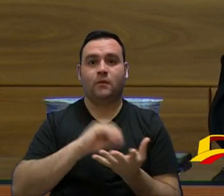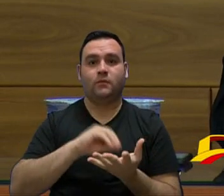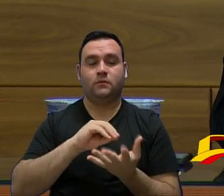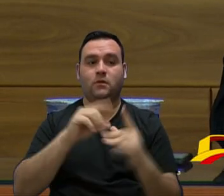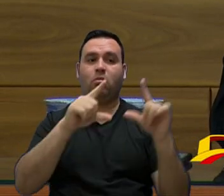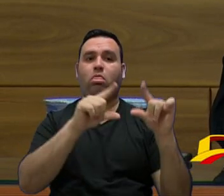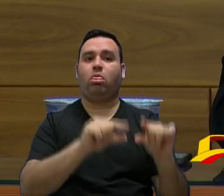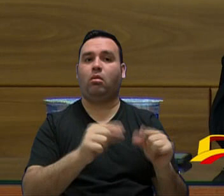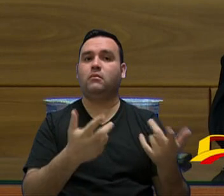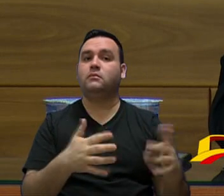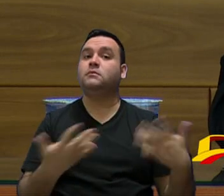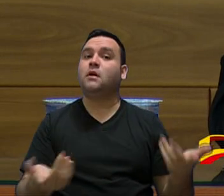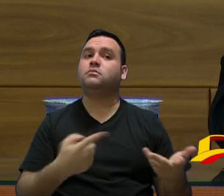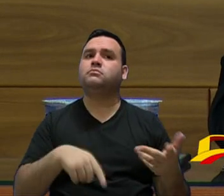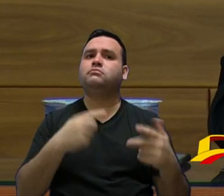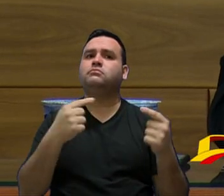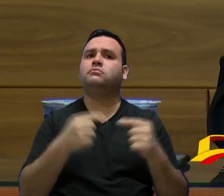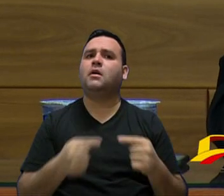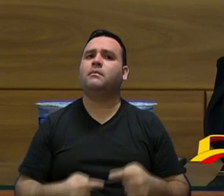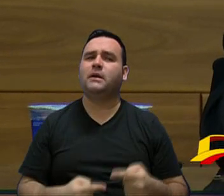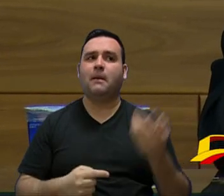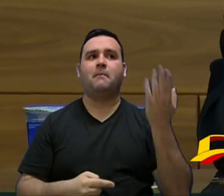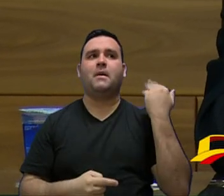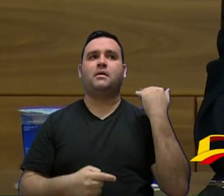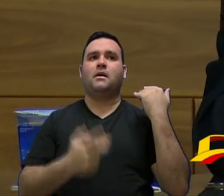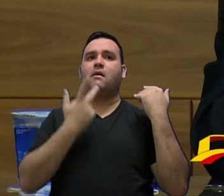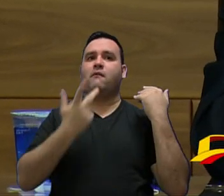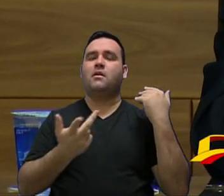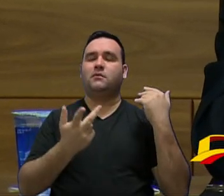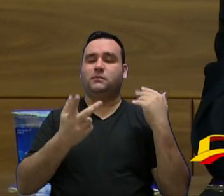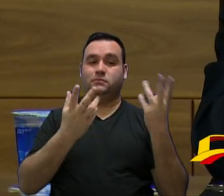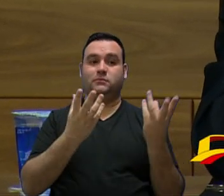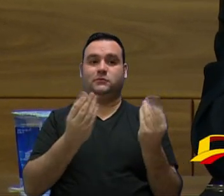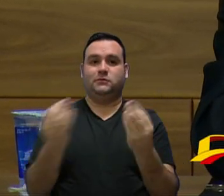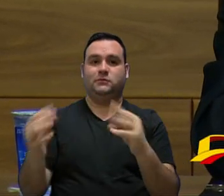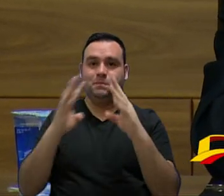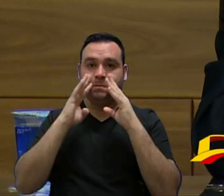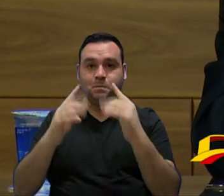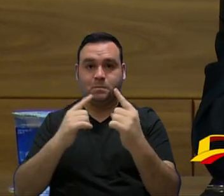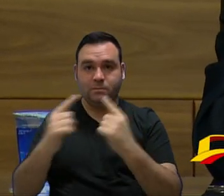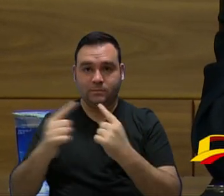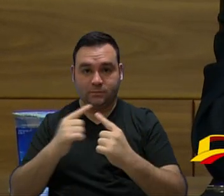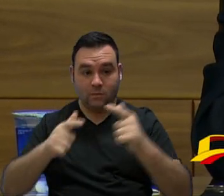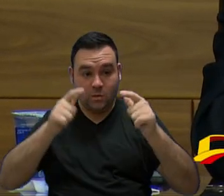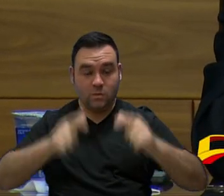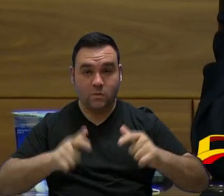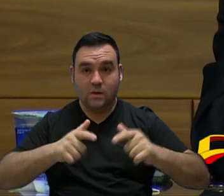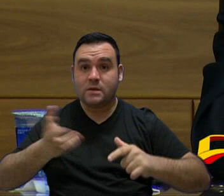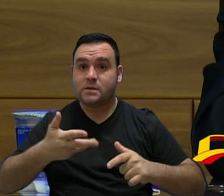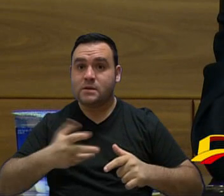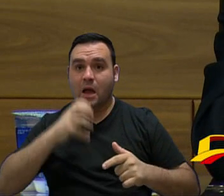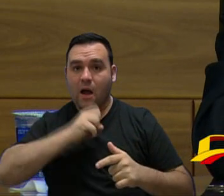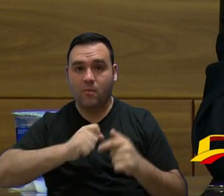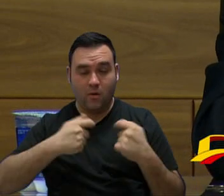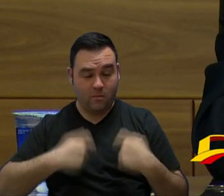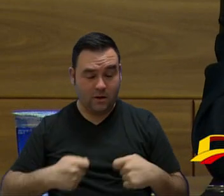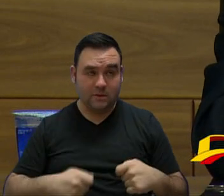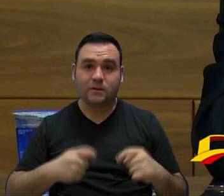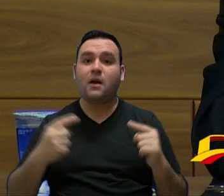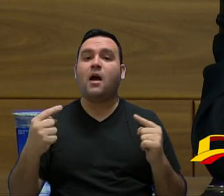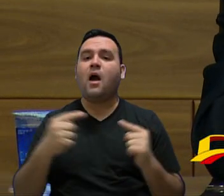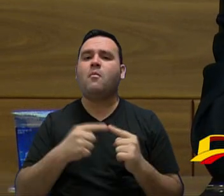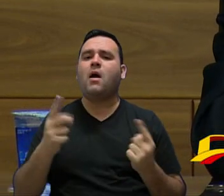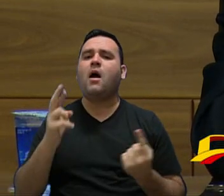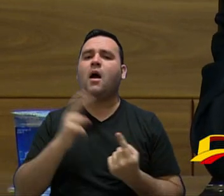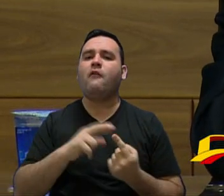e ratificando o que nós dizemos anteriormente muito dos atendimentos em unidade de urgência e emergência